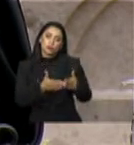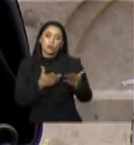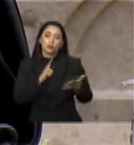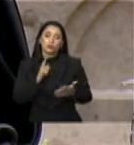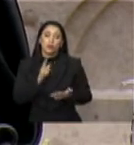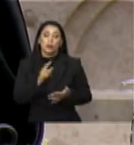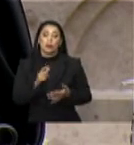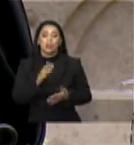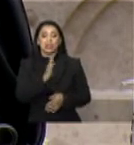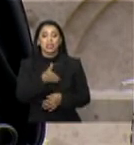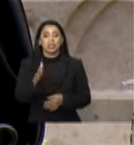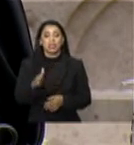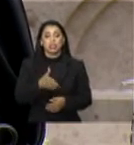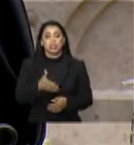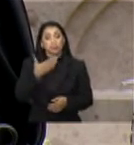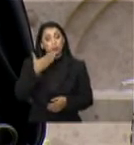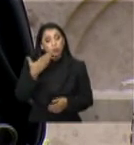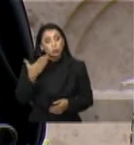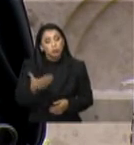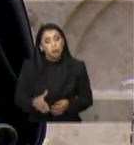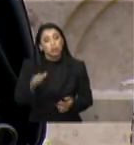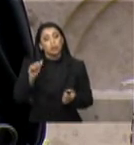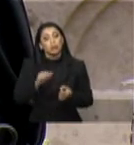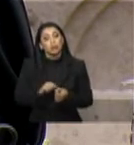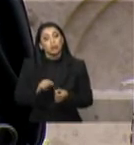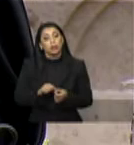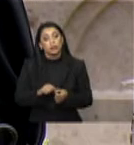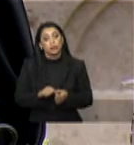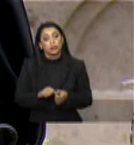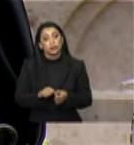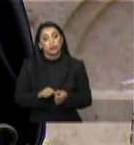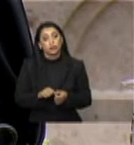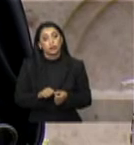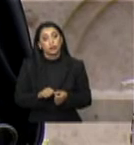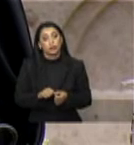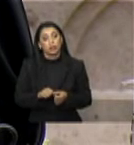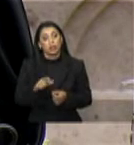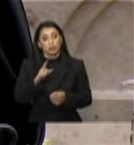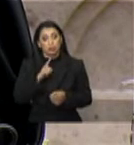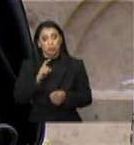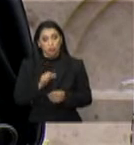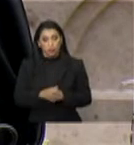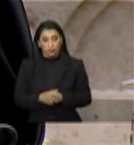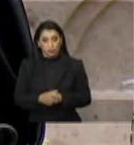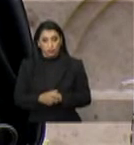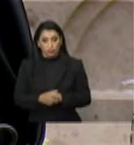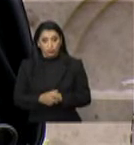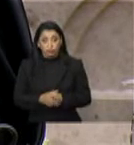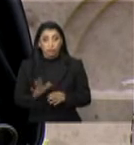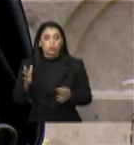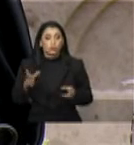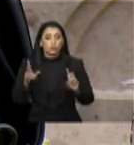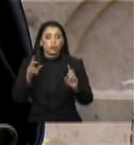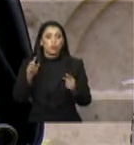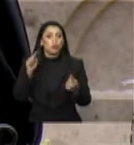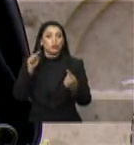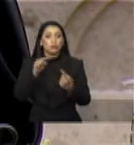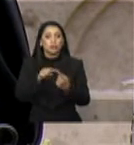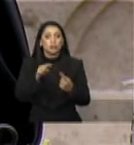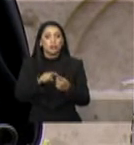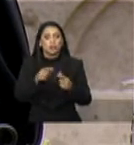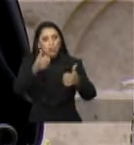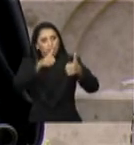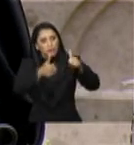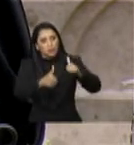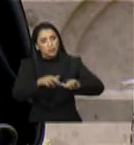do pronunciamento guerreado procedência assim Aí eu disse um recindence no Que tal qual exame de mérito